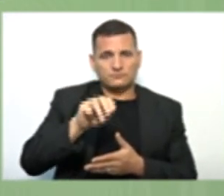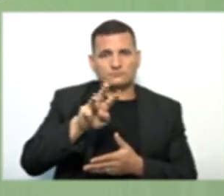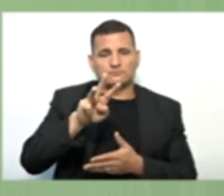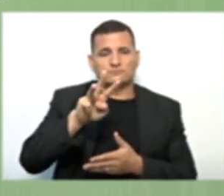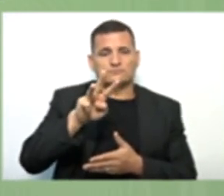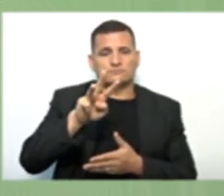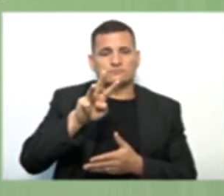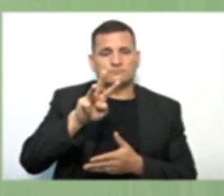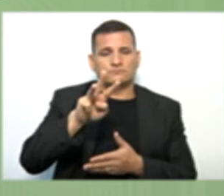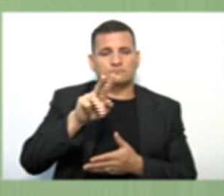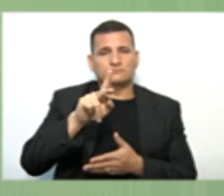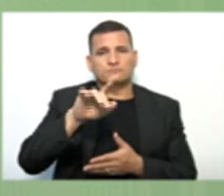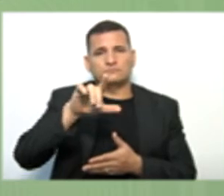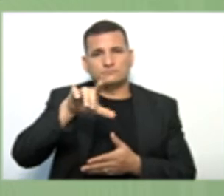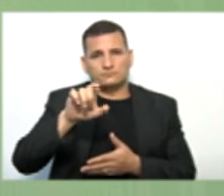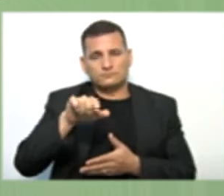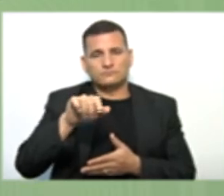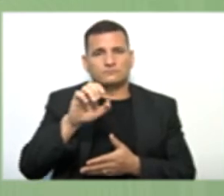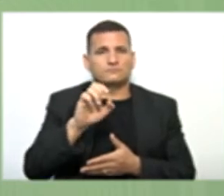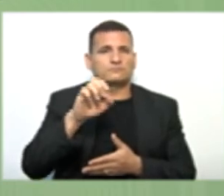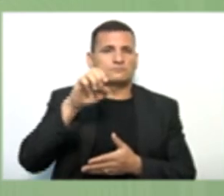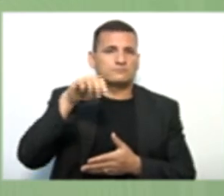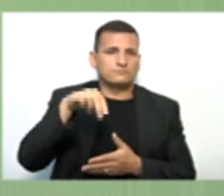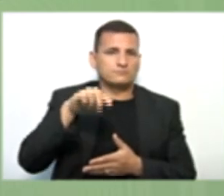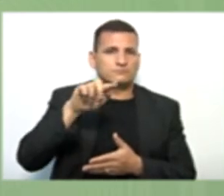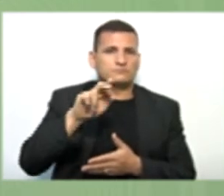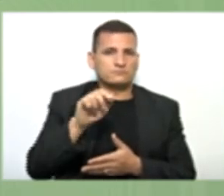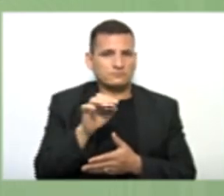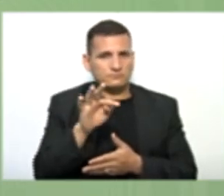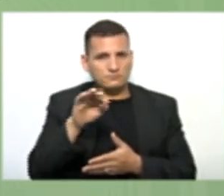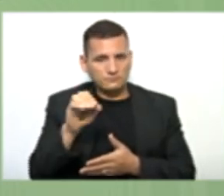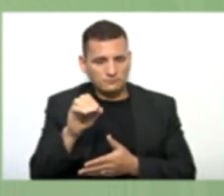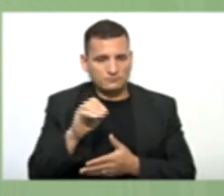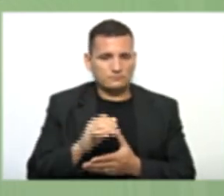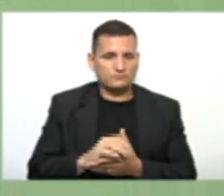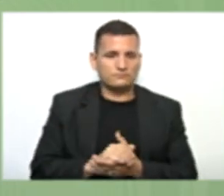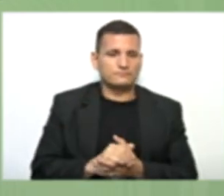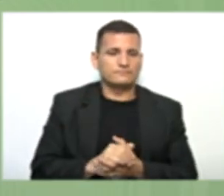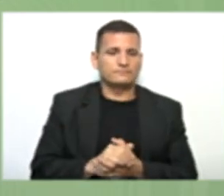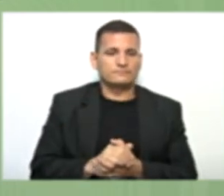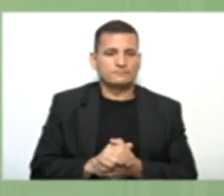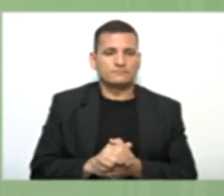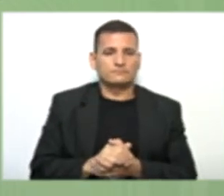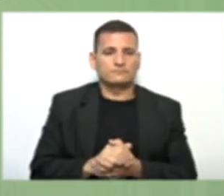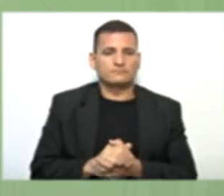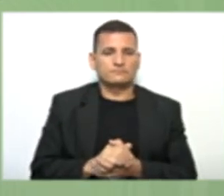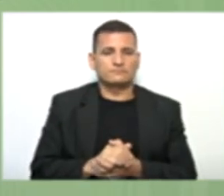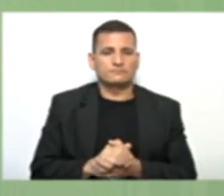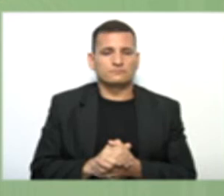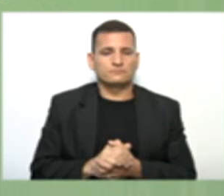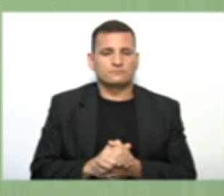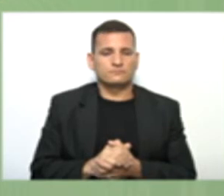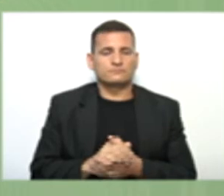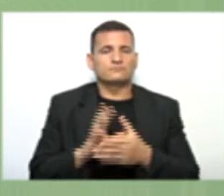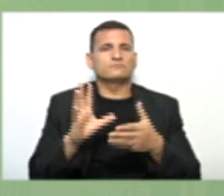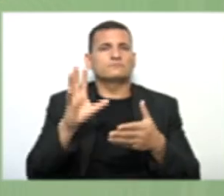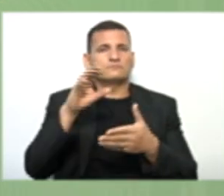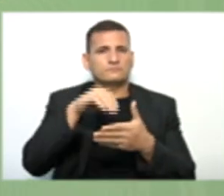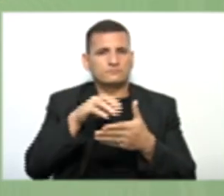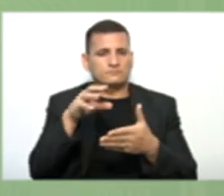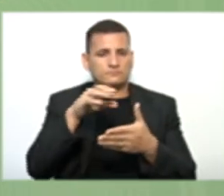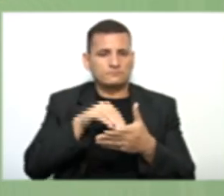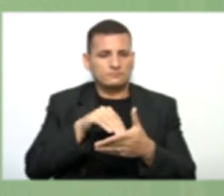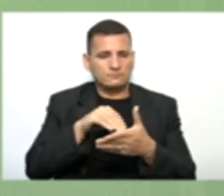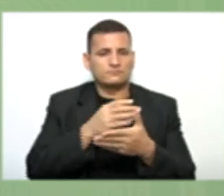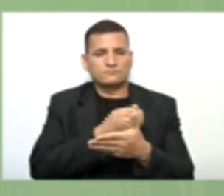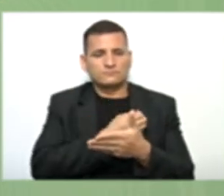bom? Inserir valores em uma lista utilizando condições, beleza? Isso aqui é muito importante também. Utilizar o laço for e